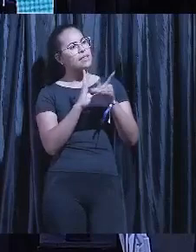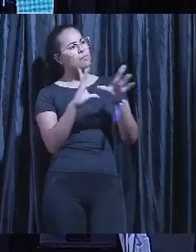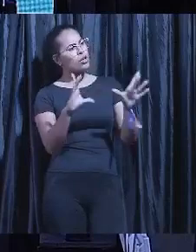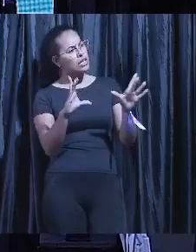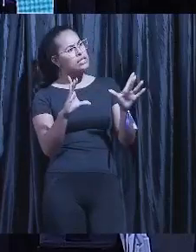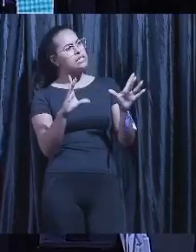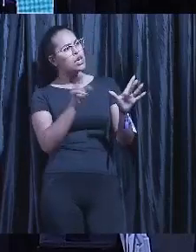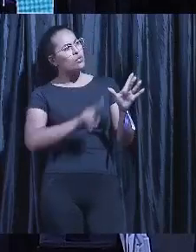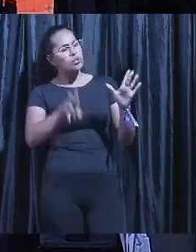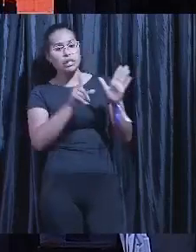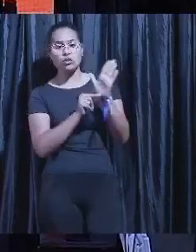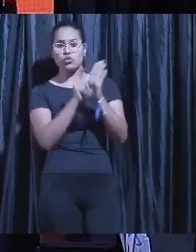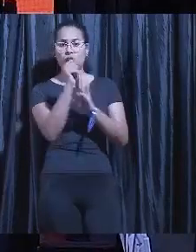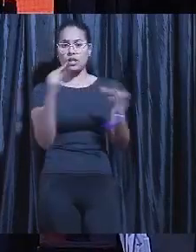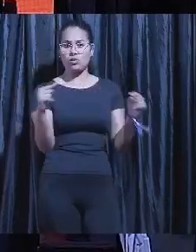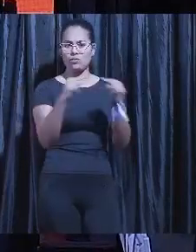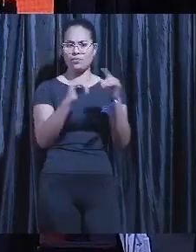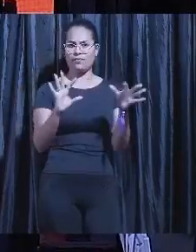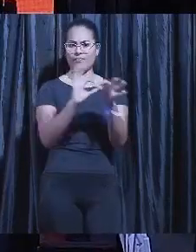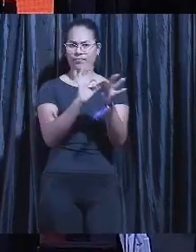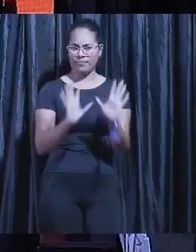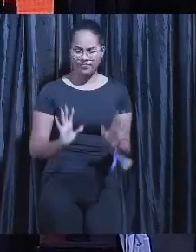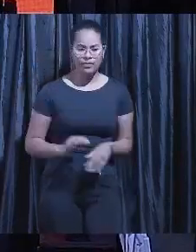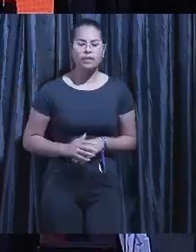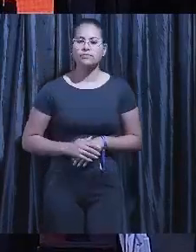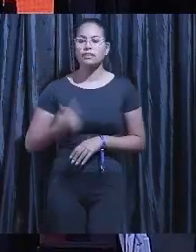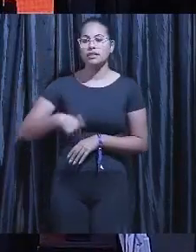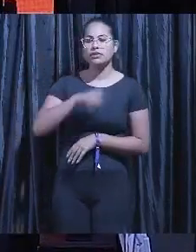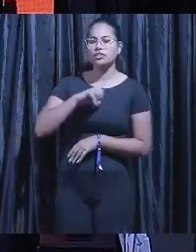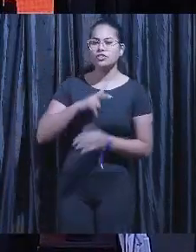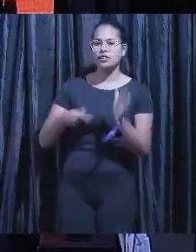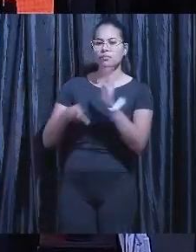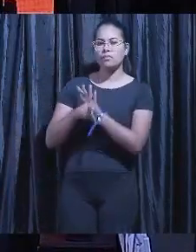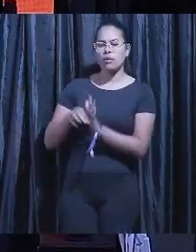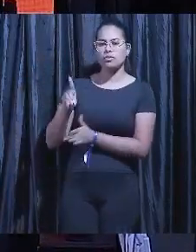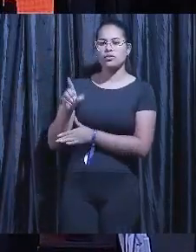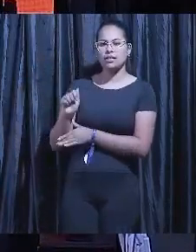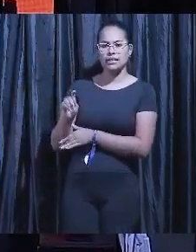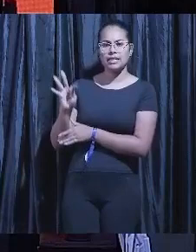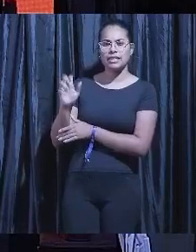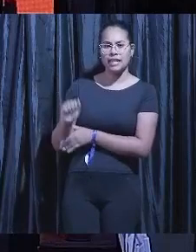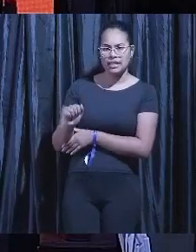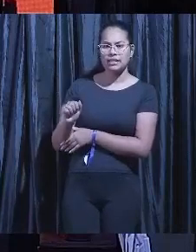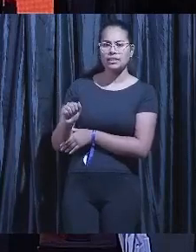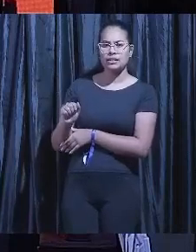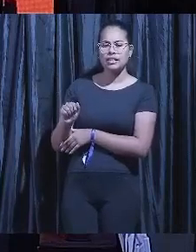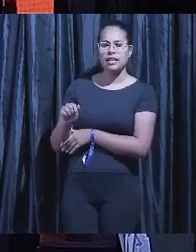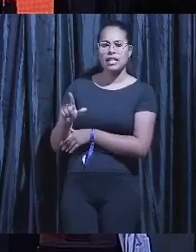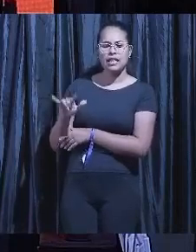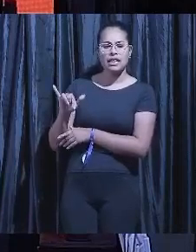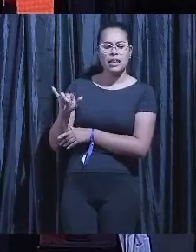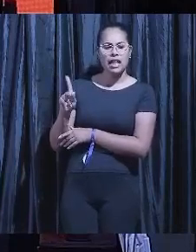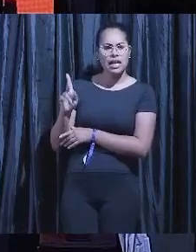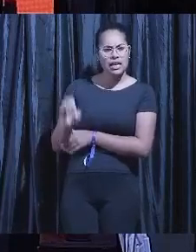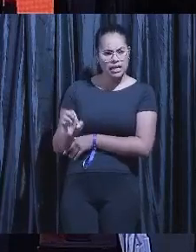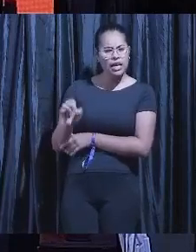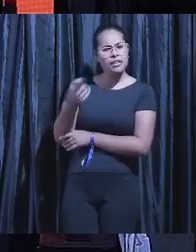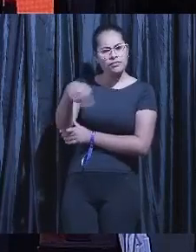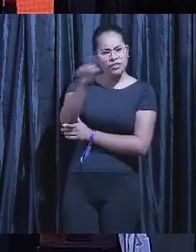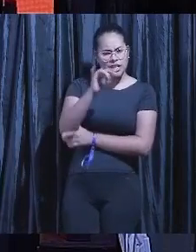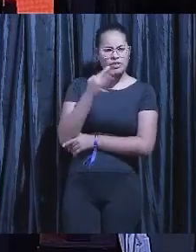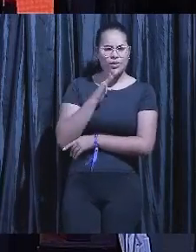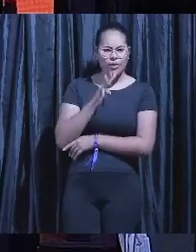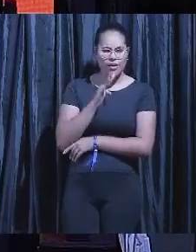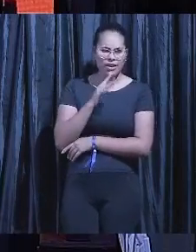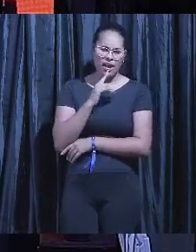dos dados. A gente tem o Data Lab, né, que alguns devem conhecer, que é conhecido, que fala